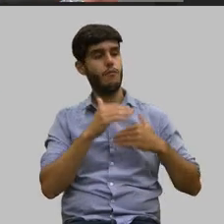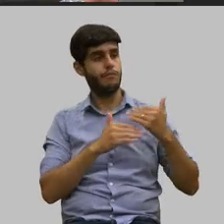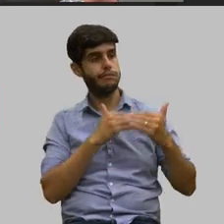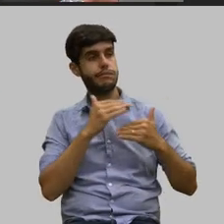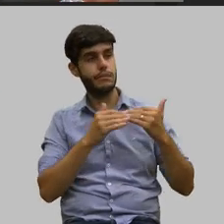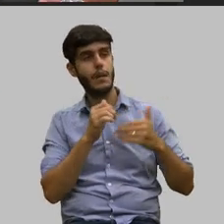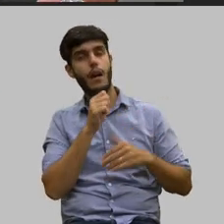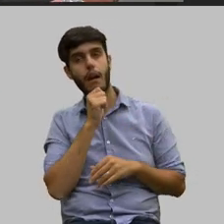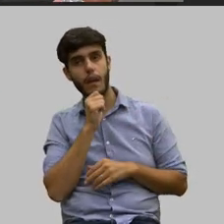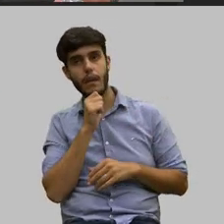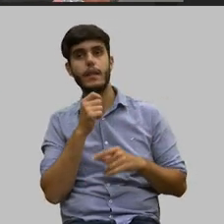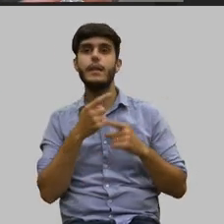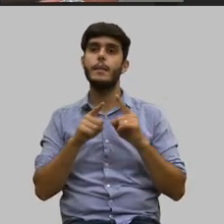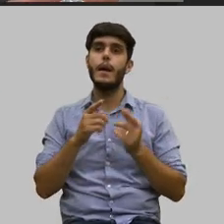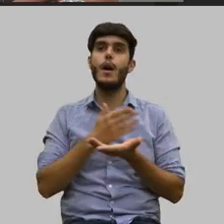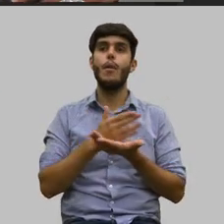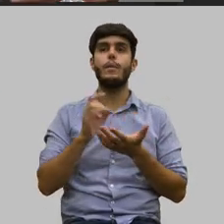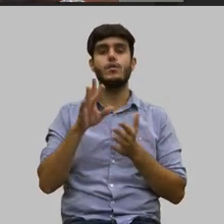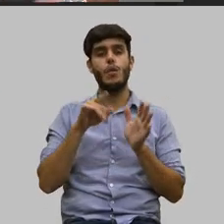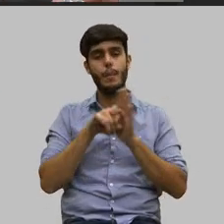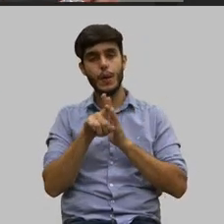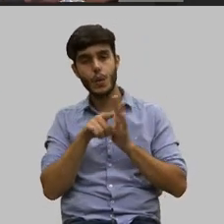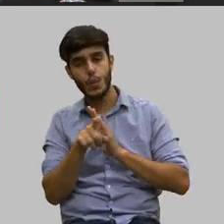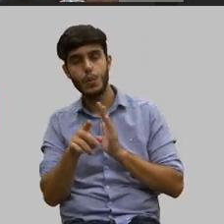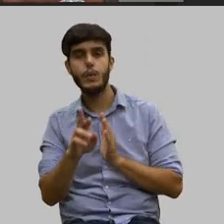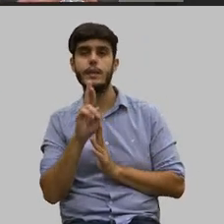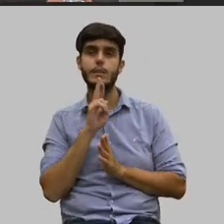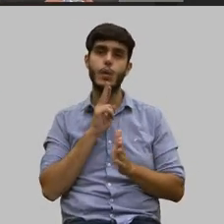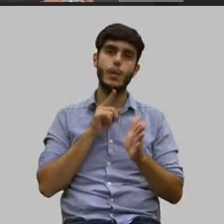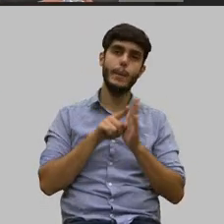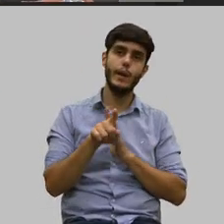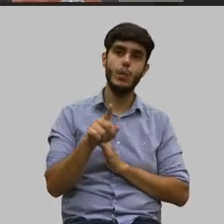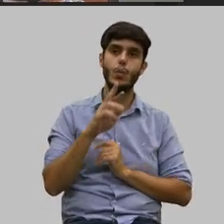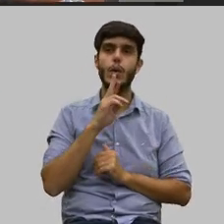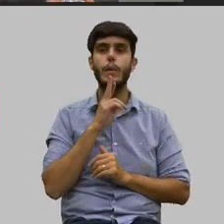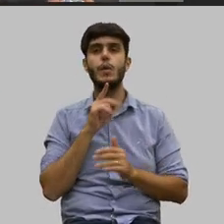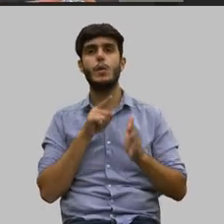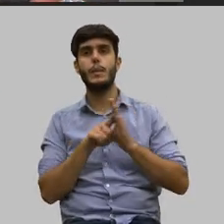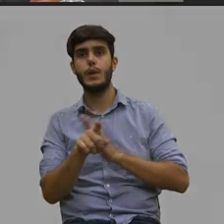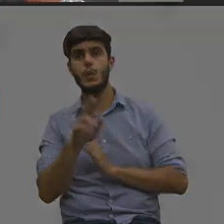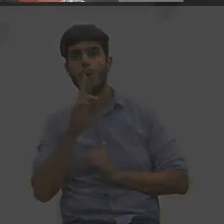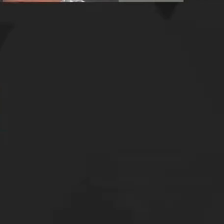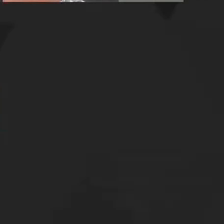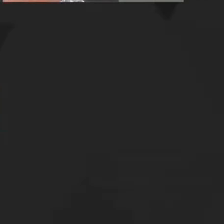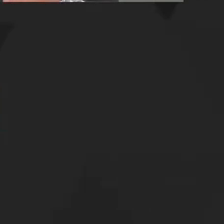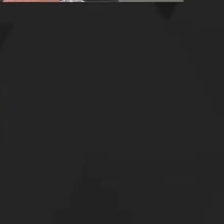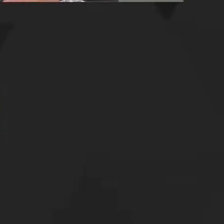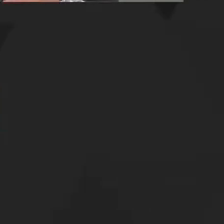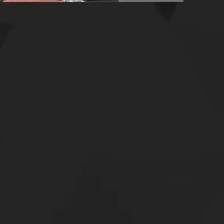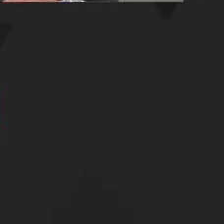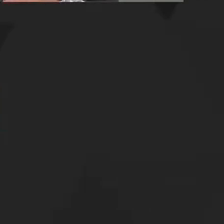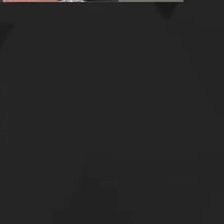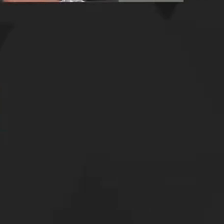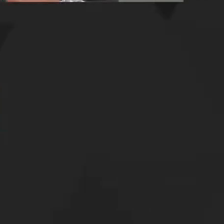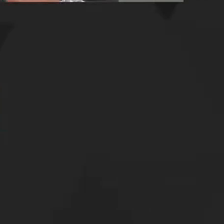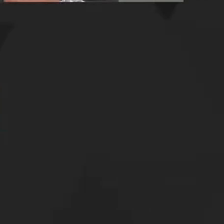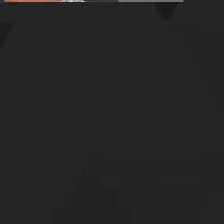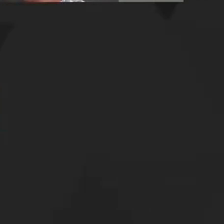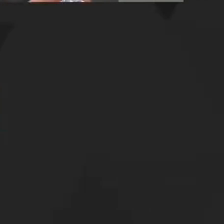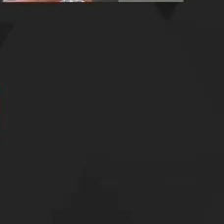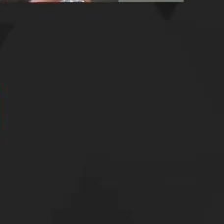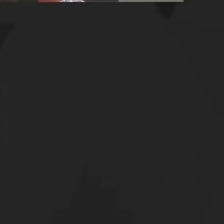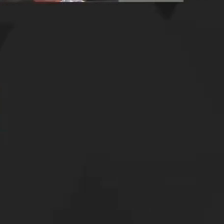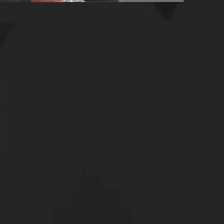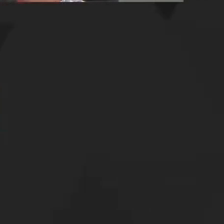inicialmente é apenas um pequeno questionário então nós estamos incentivando construindo isso para que a gente quebre alguns paradigmas para que realmente os